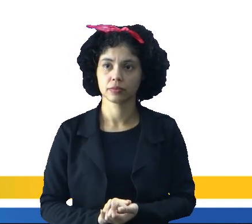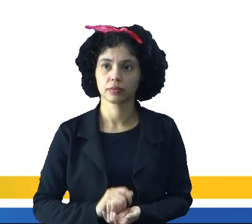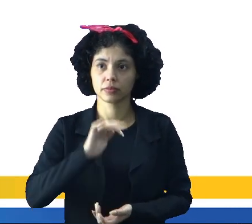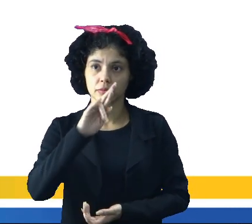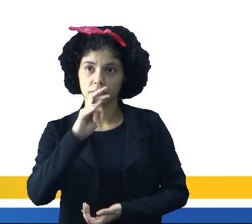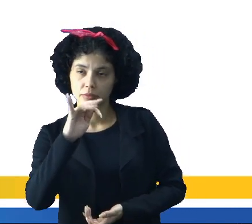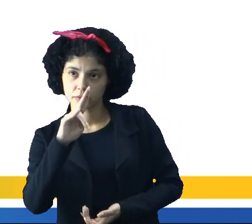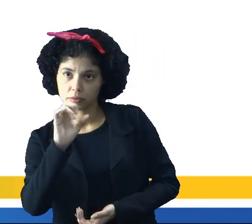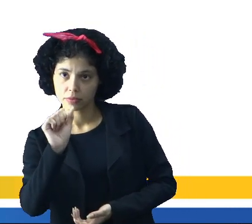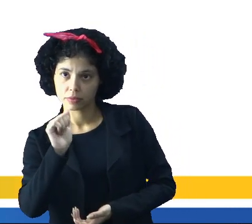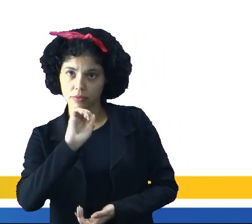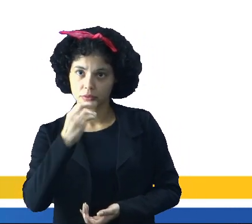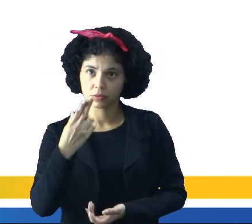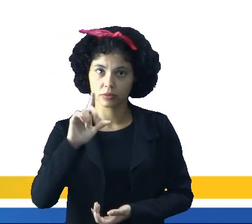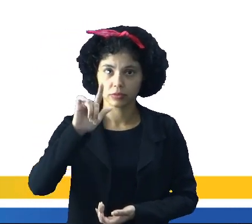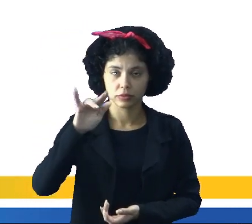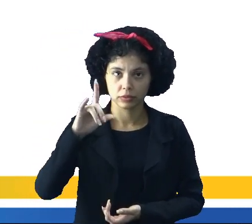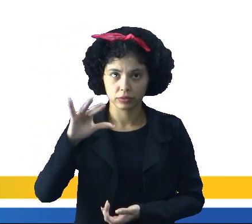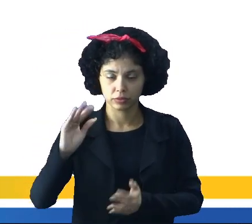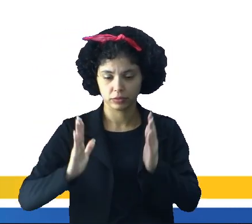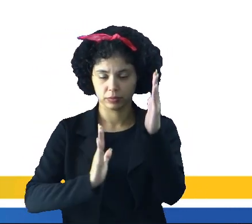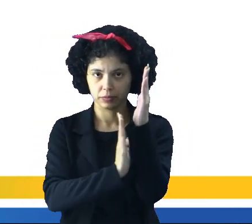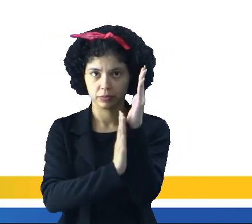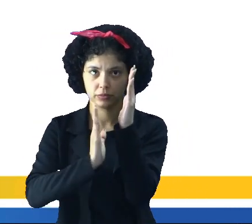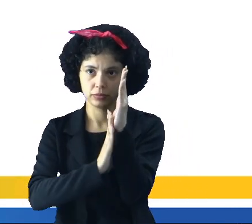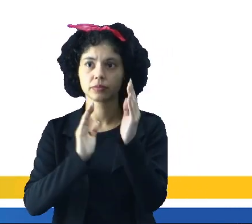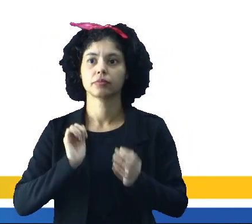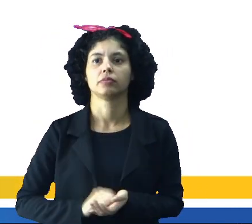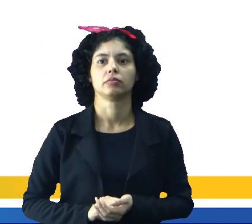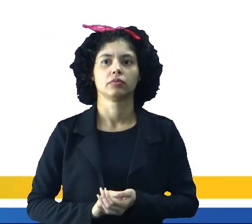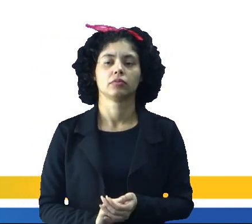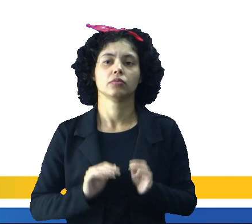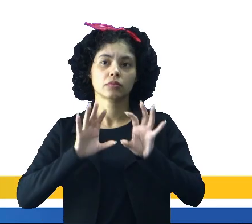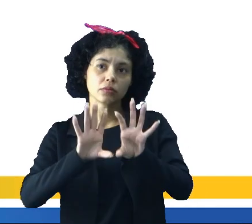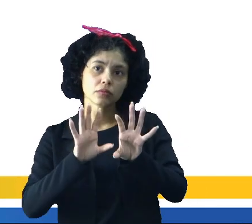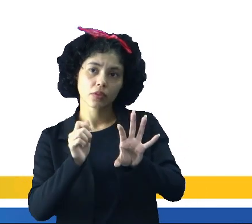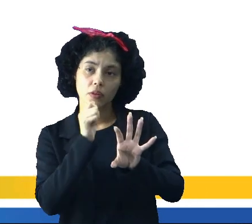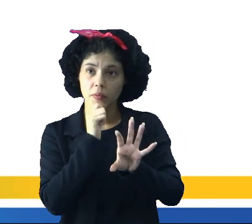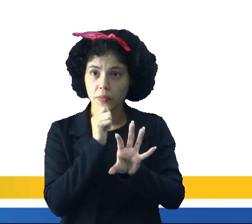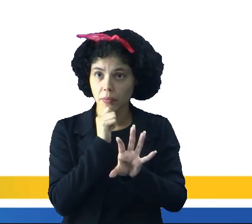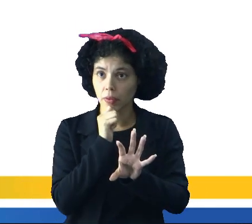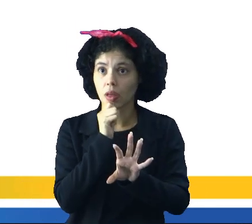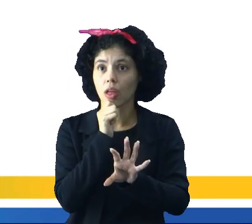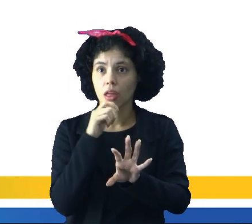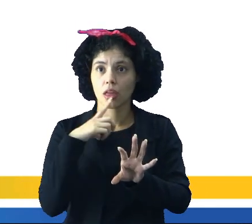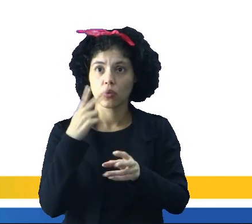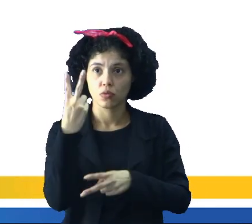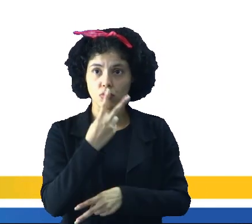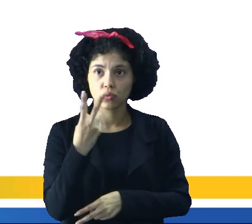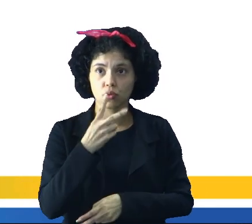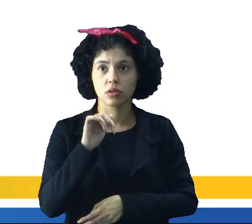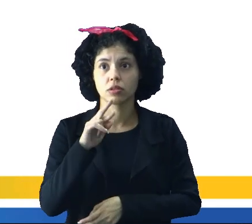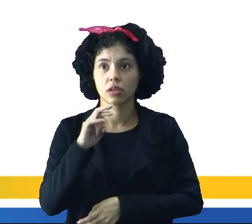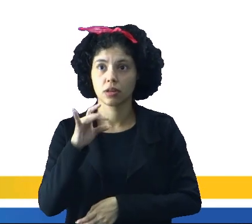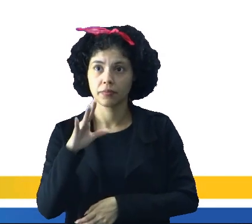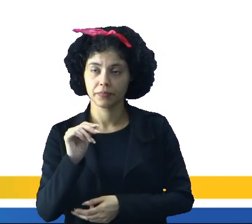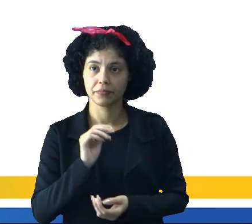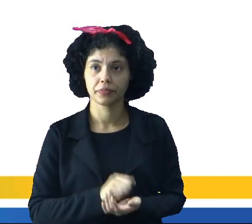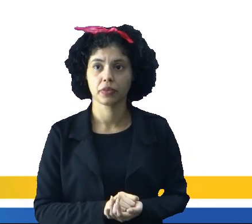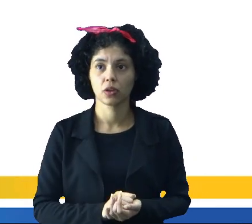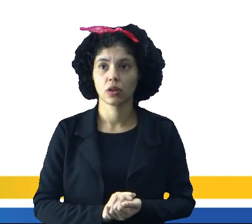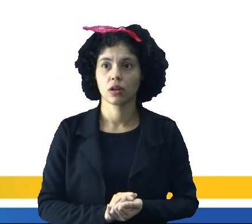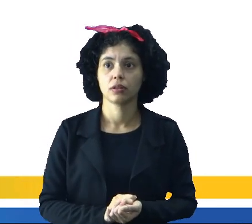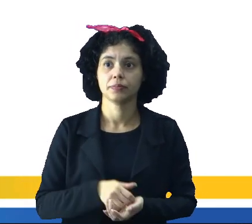as arestas ou lados, cujos vértices são formados por duas arestas.